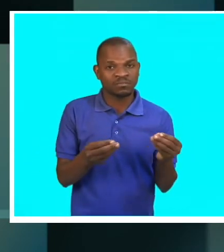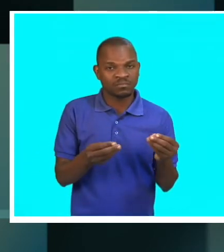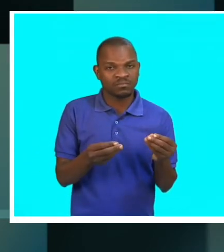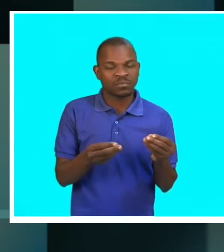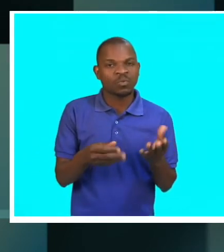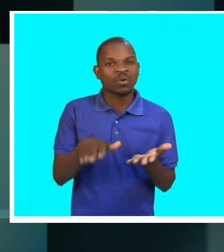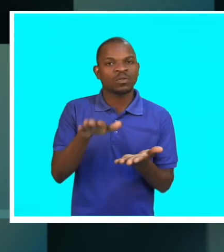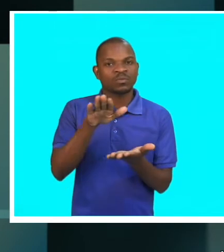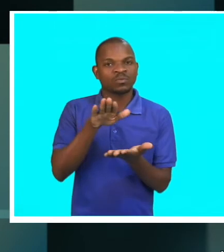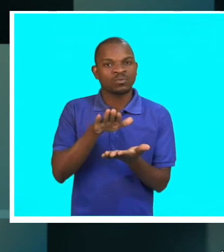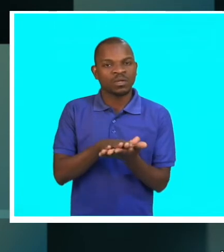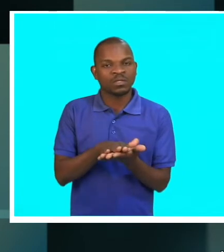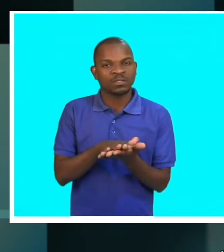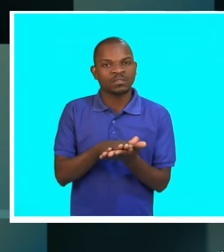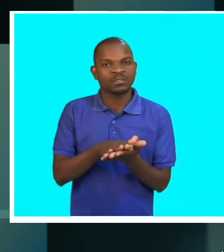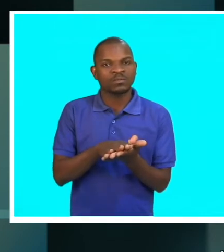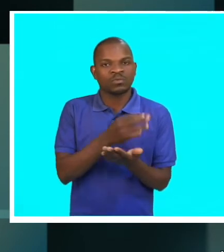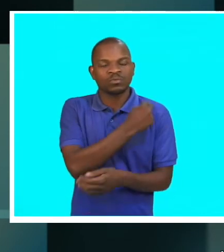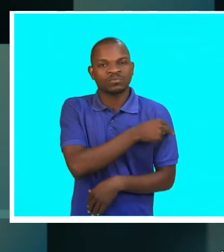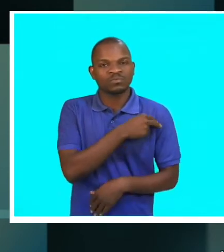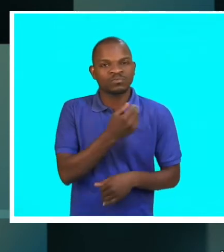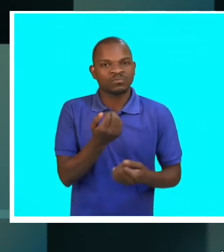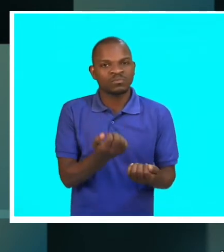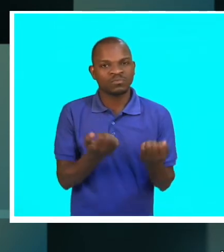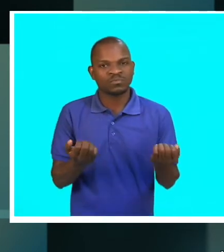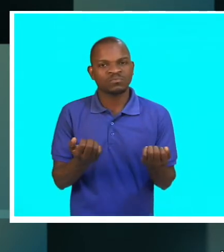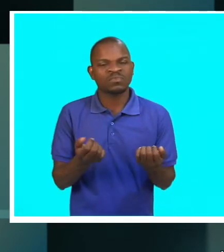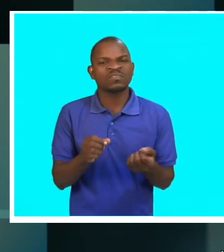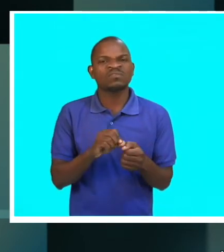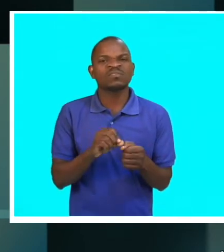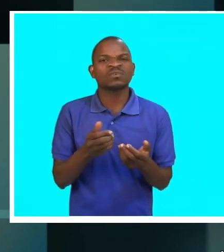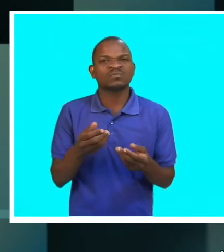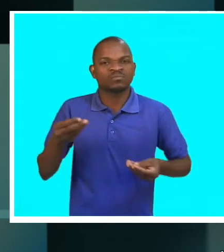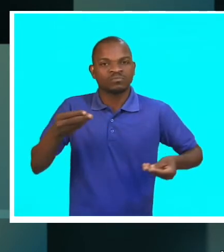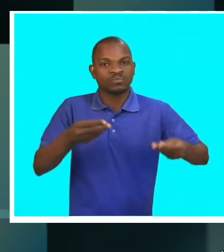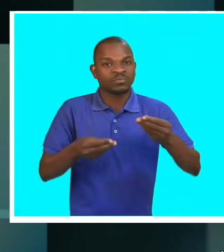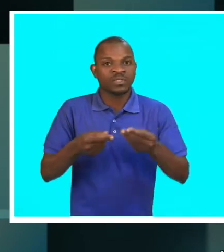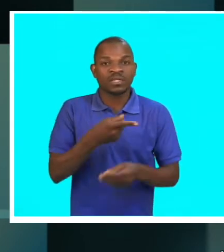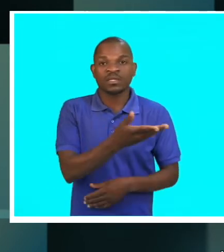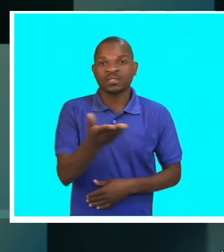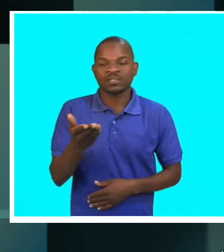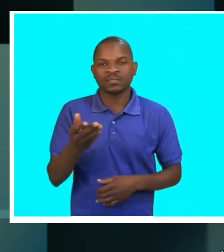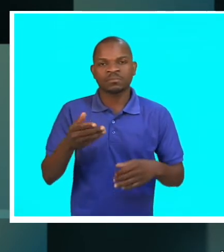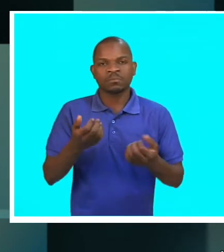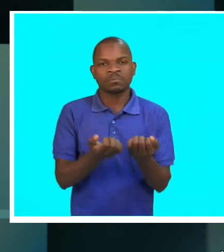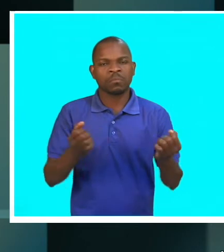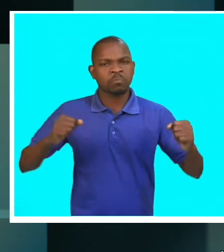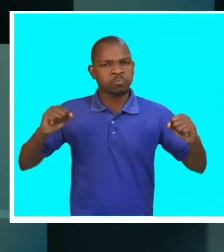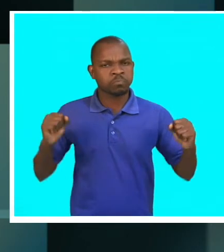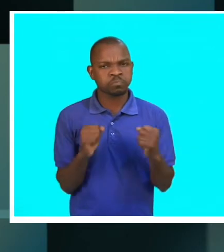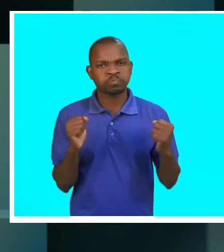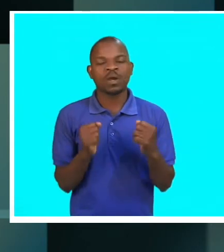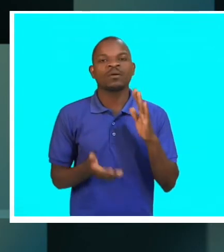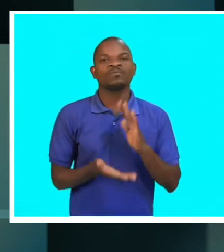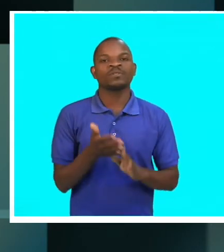da pediatria, irá contribuir para que as crianças rapidamente recuperem-se.